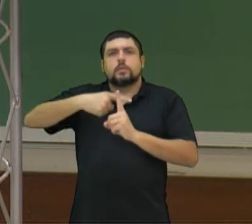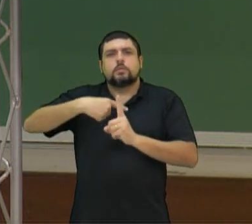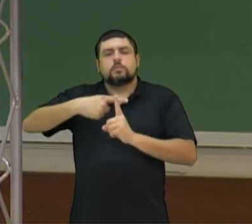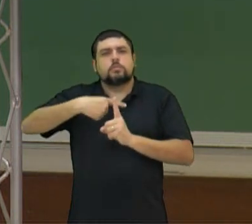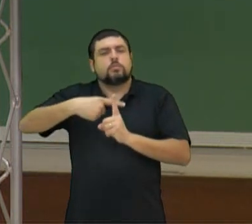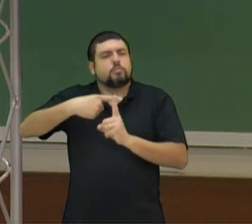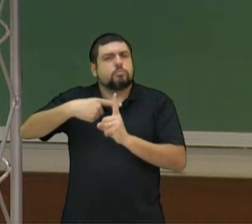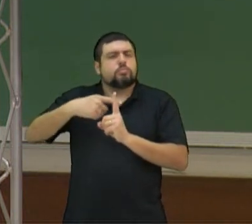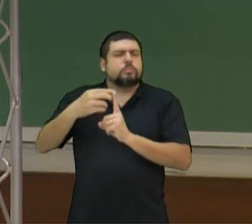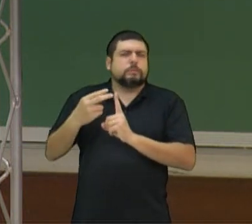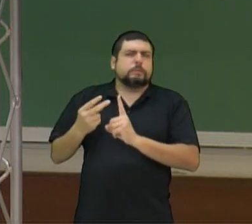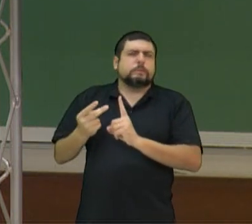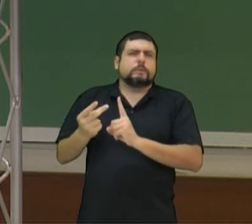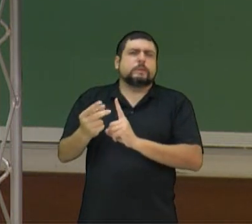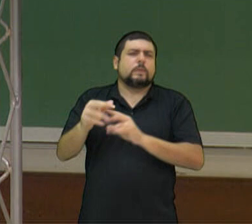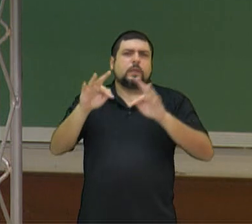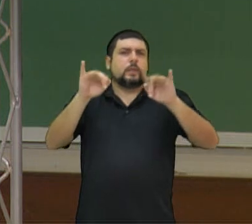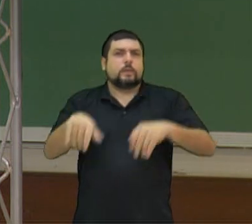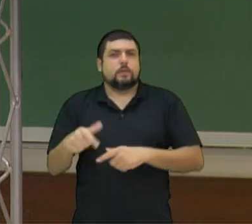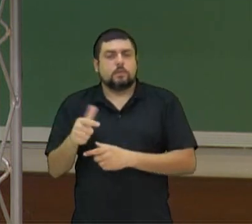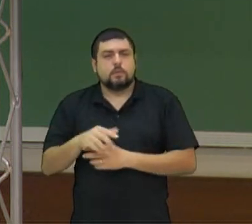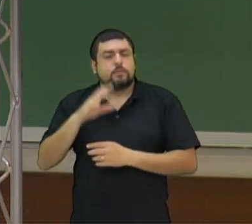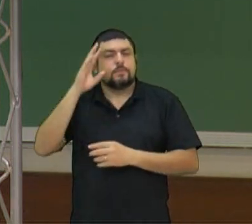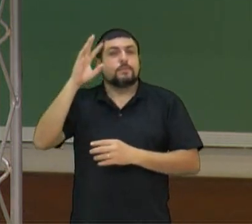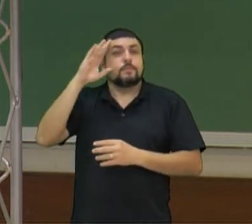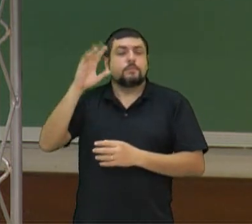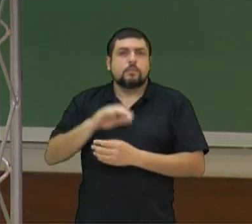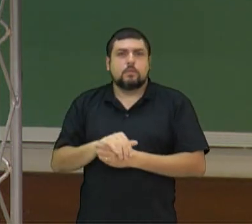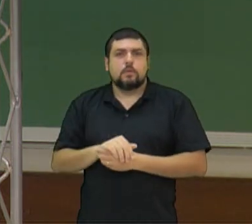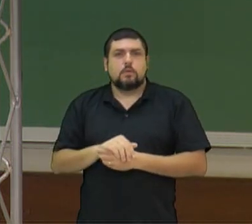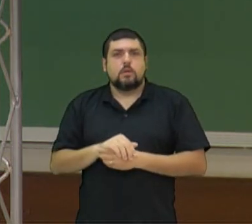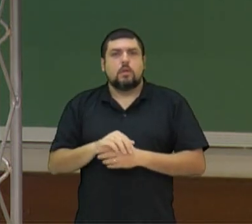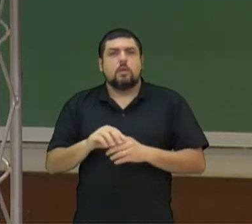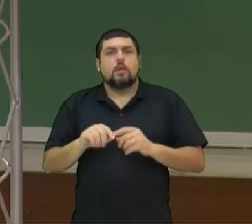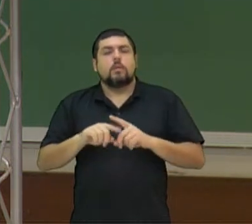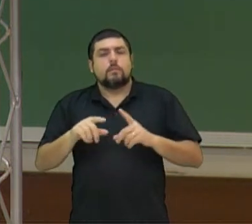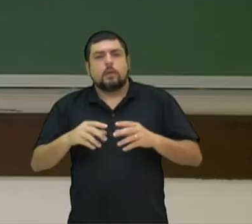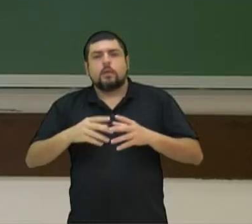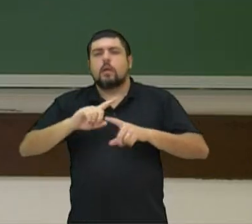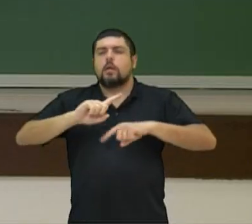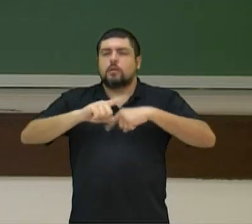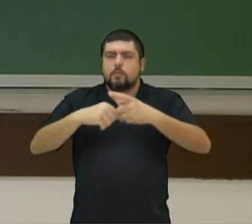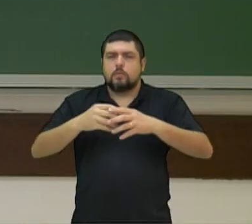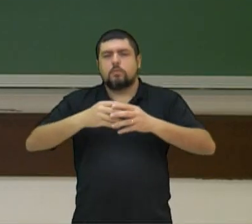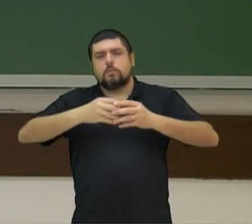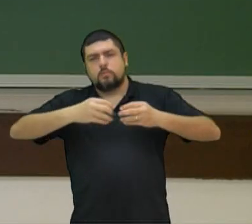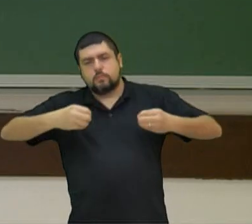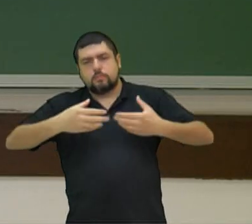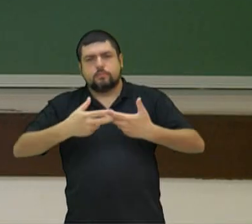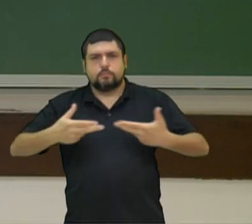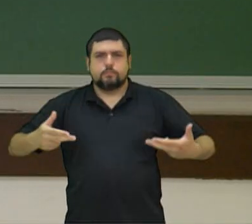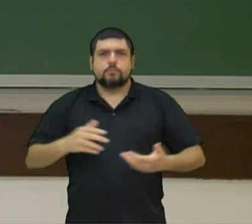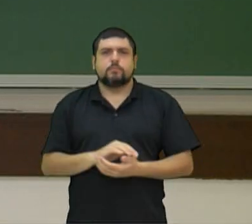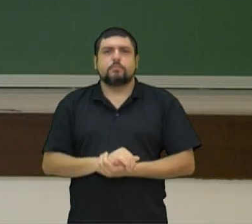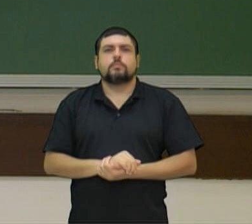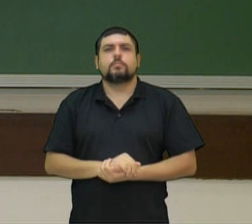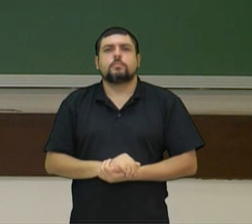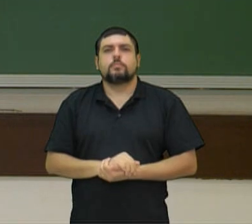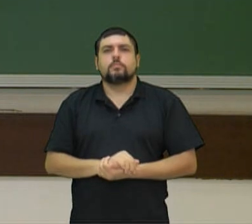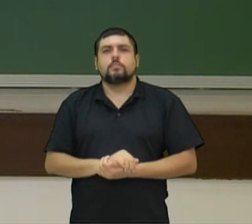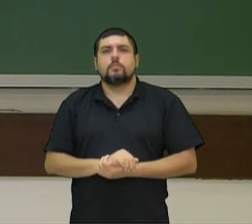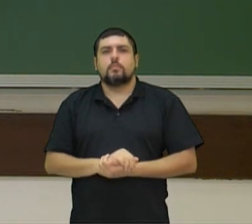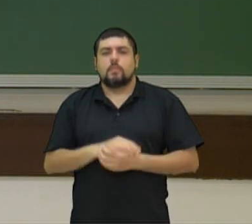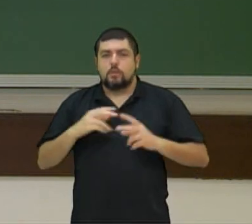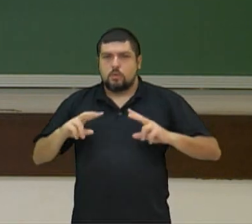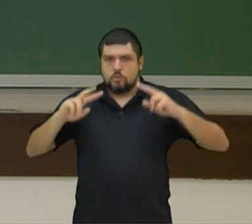fim, né? A partir da fecundação começam os processos normais de mitose, né, e tudo mais. Nos humanos, as